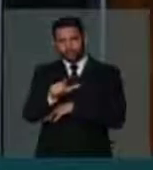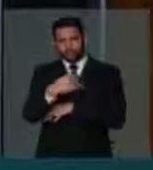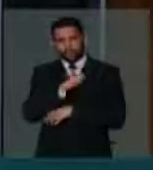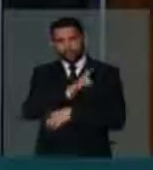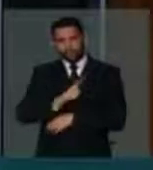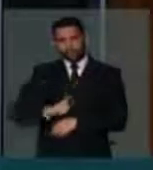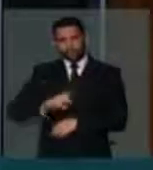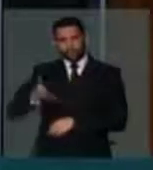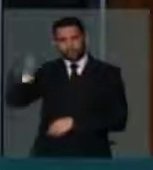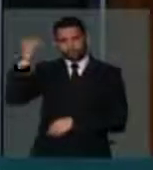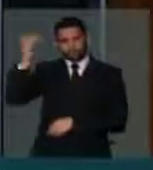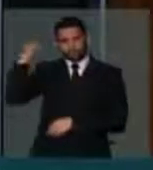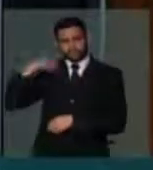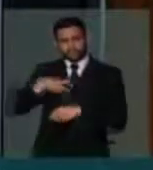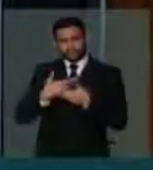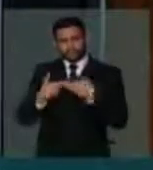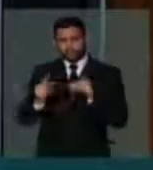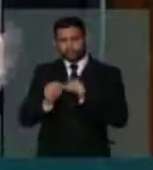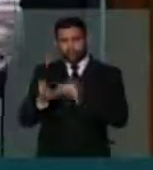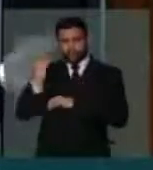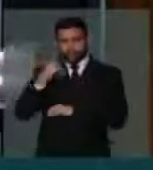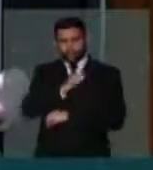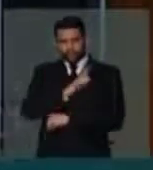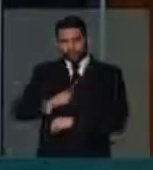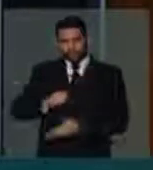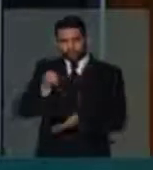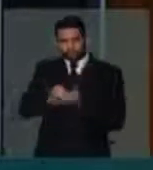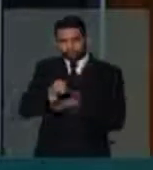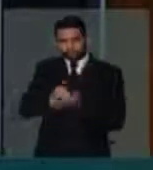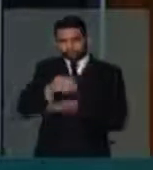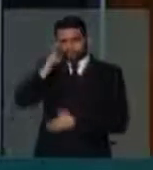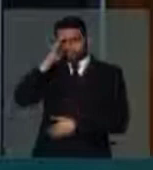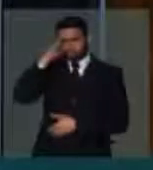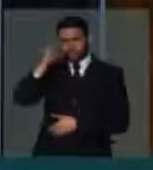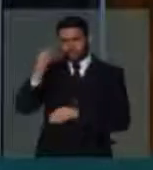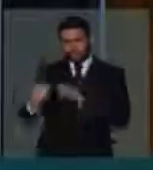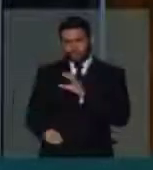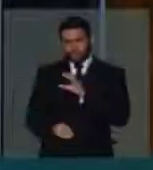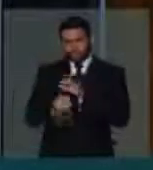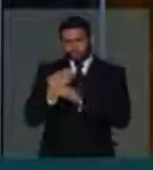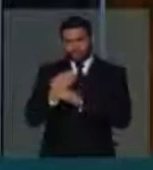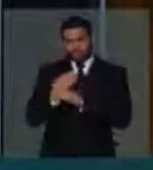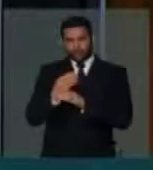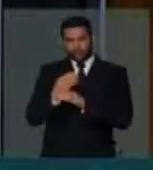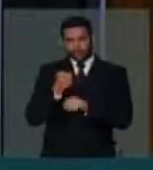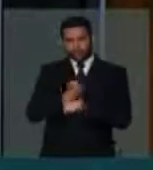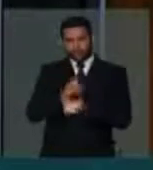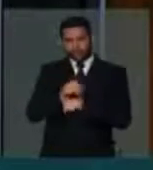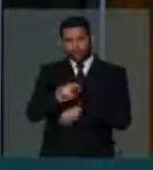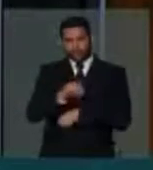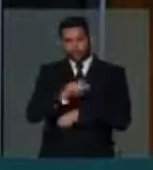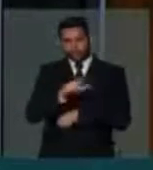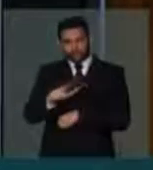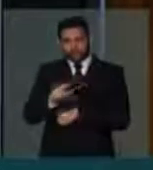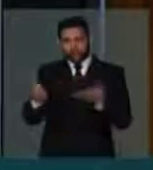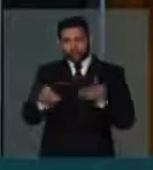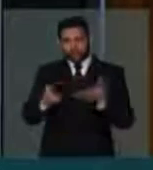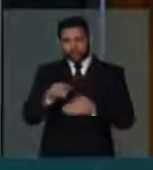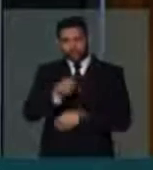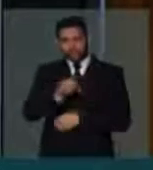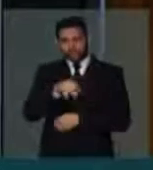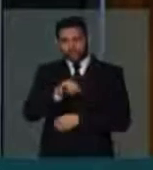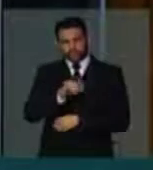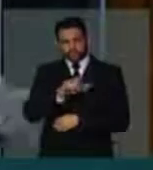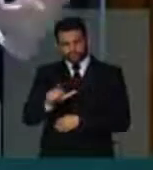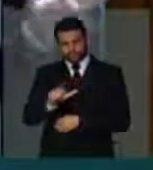o governo da época, o governo ditatorial, criou no estado do Mato Grosso do Sul, hoje Mato Grosso do Sul,